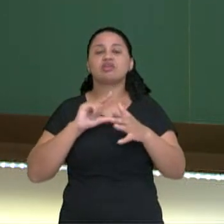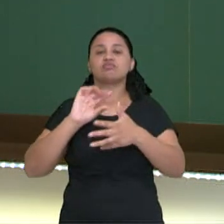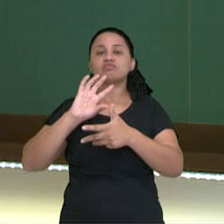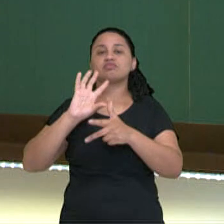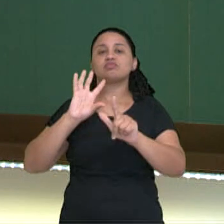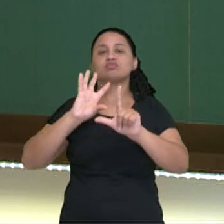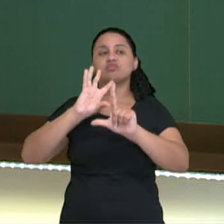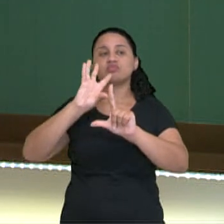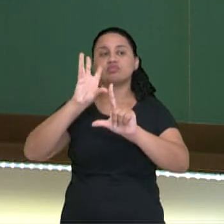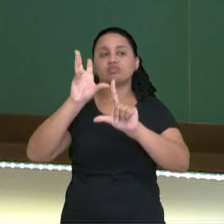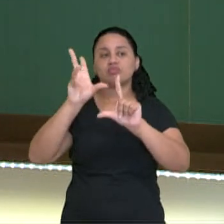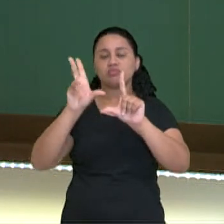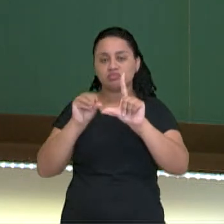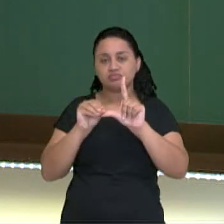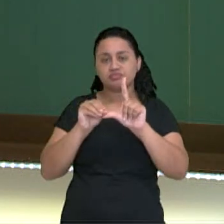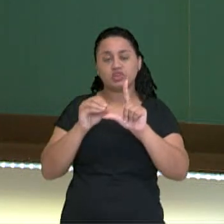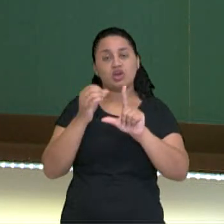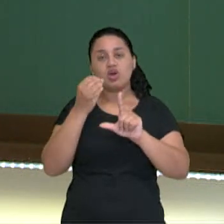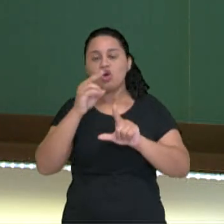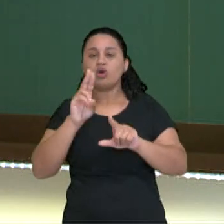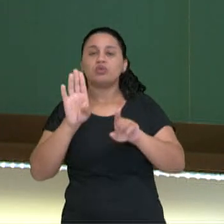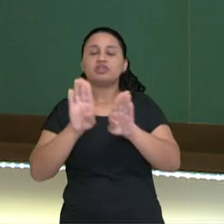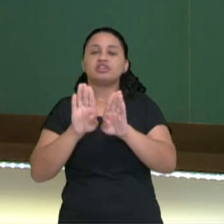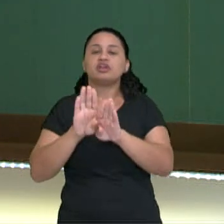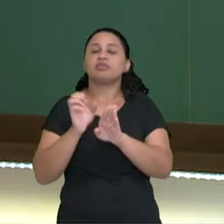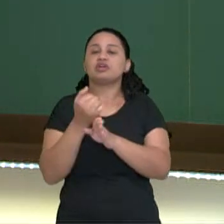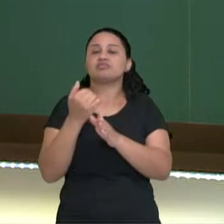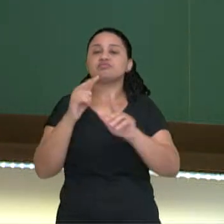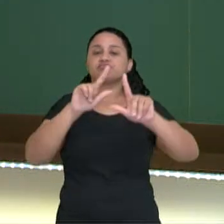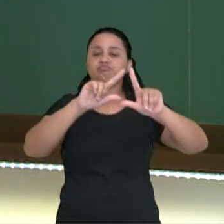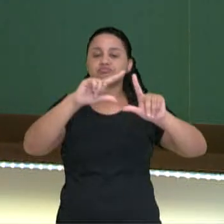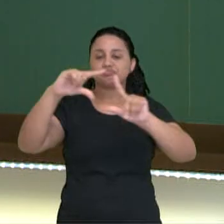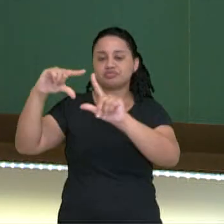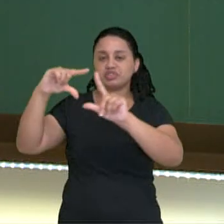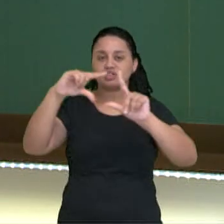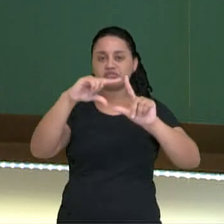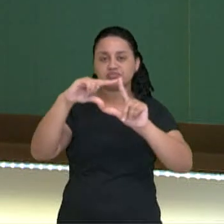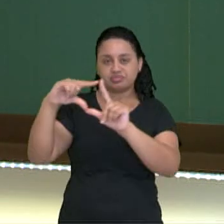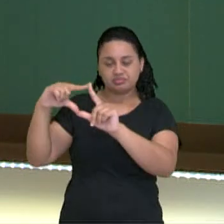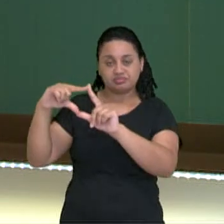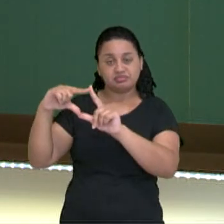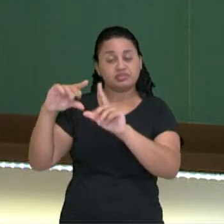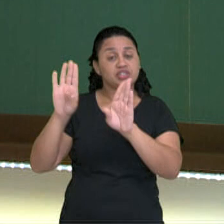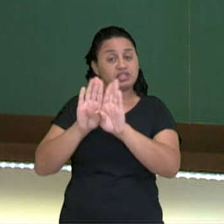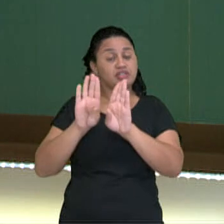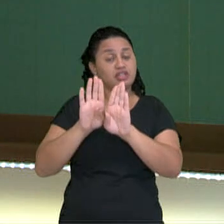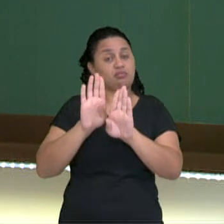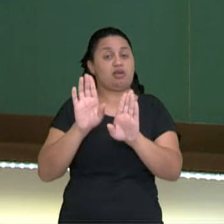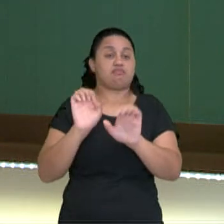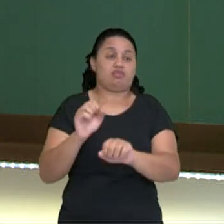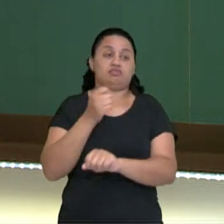book, os cartoons ou então as tirinhas, que também tem uma gama de humor.